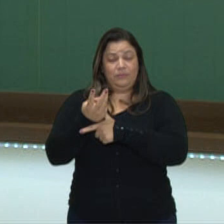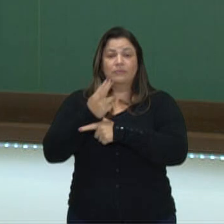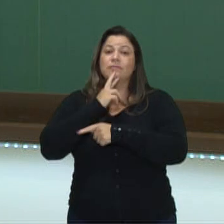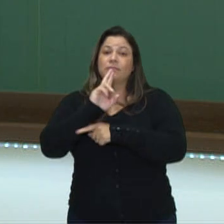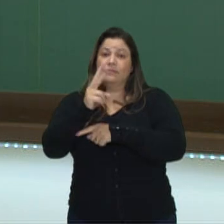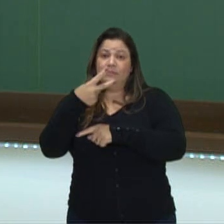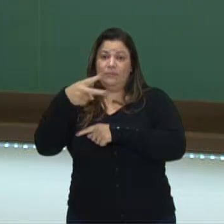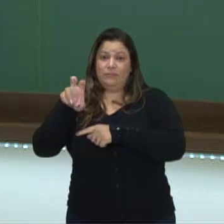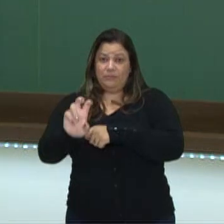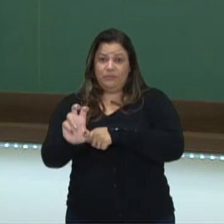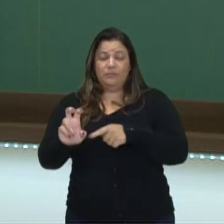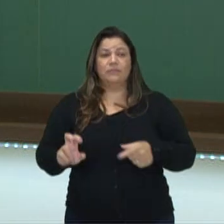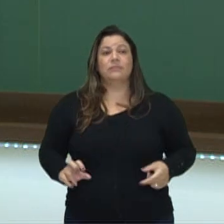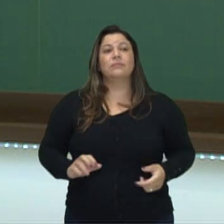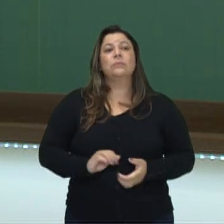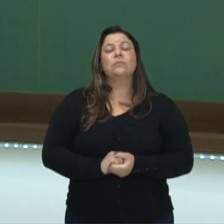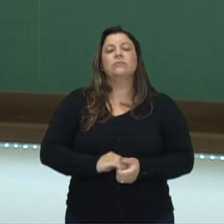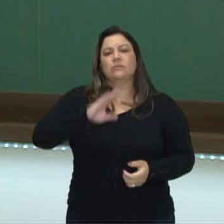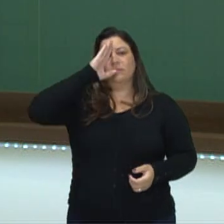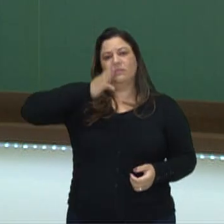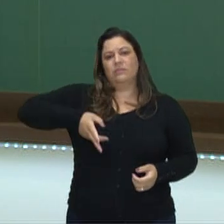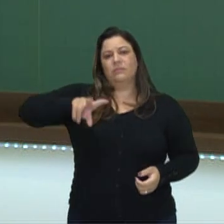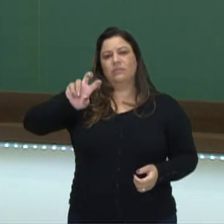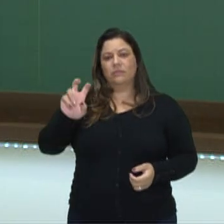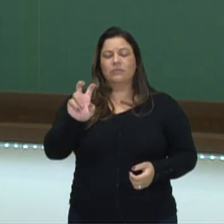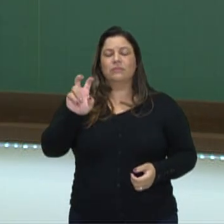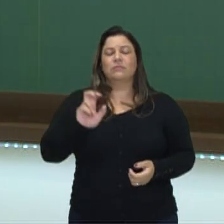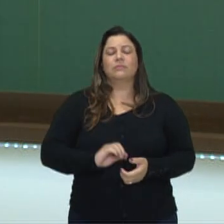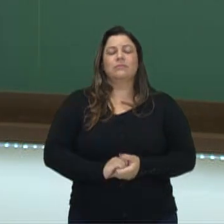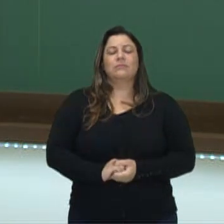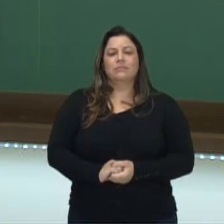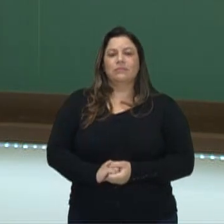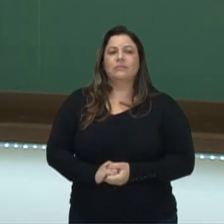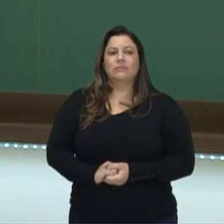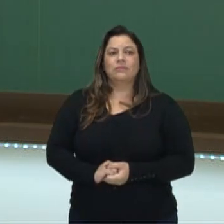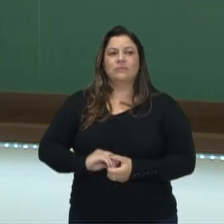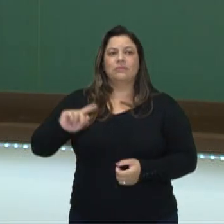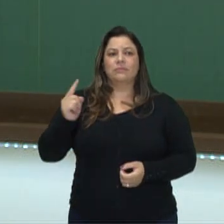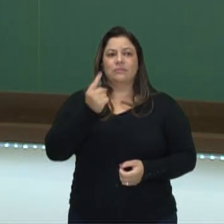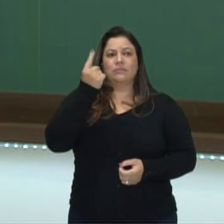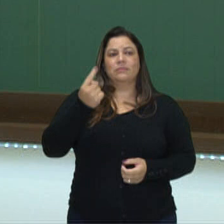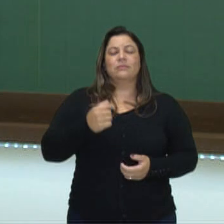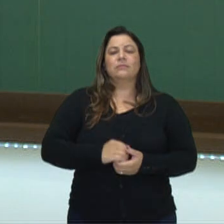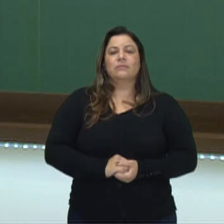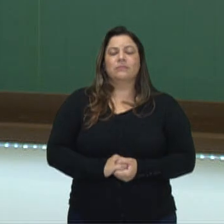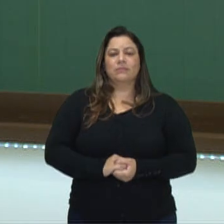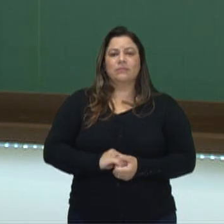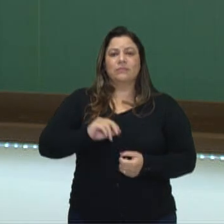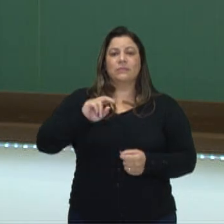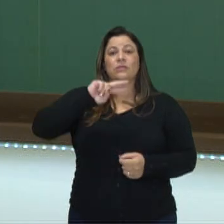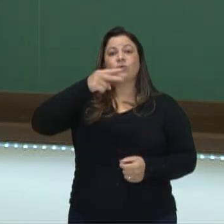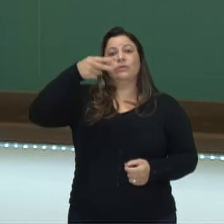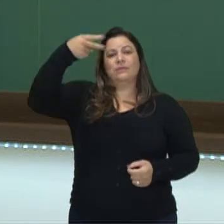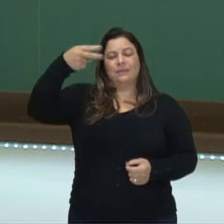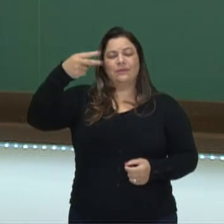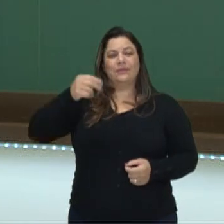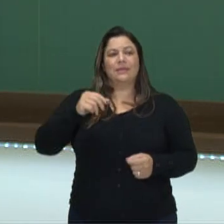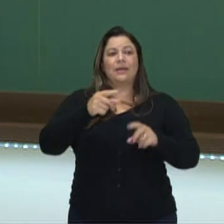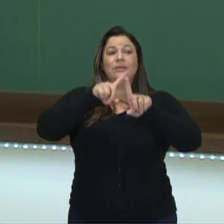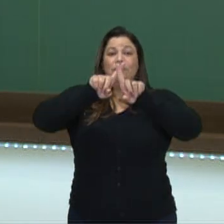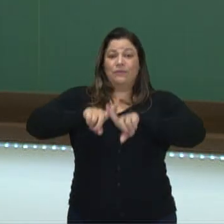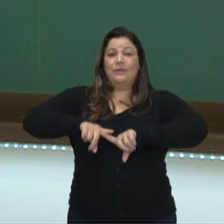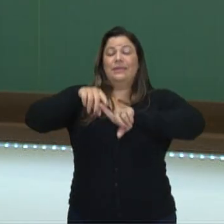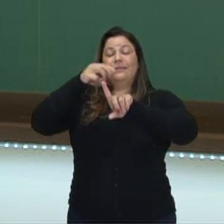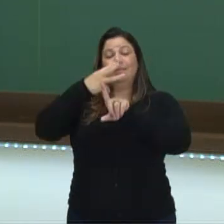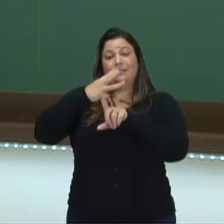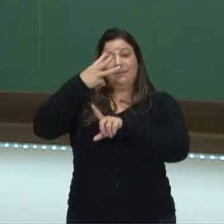25. 25 dá direto por 5, que é 5, que dá por 5, que dá 1. Então vai ficar o quê? 2 ao quadrado, vezes 3,